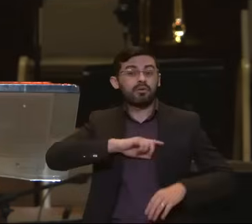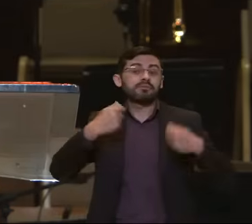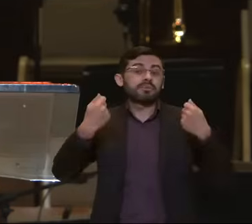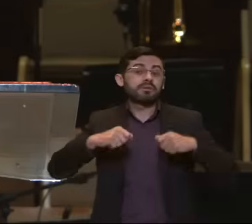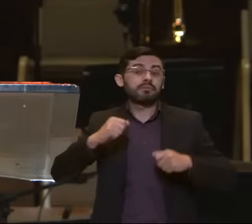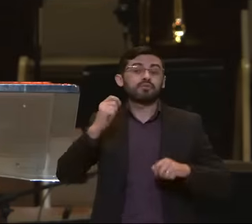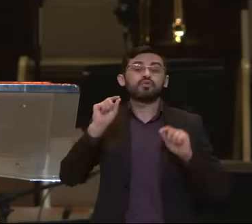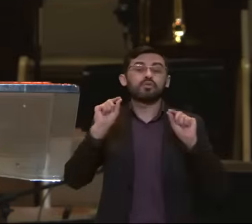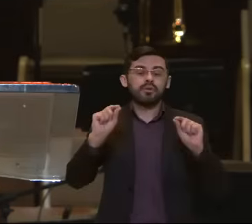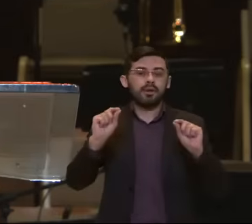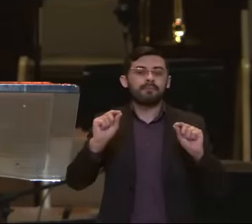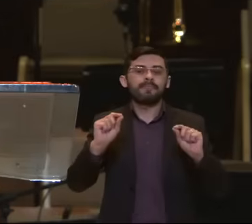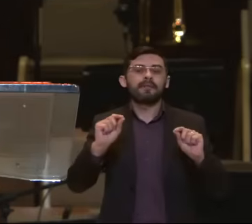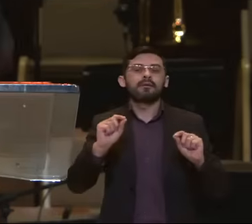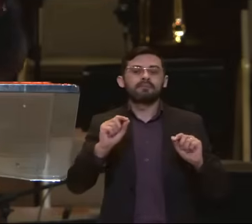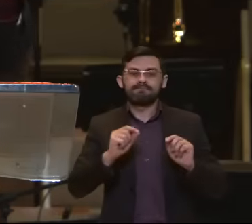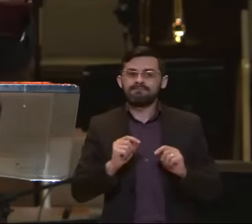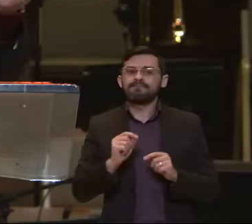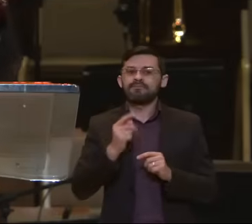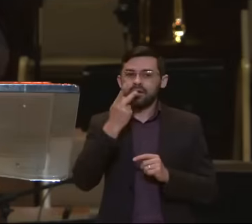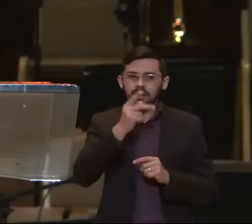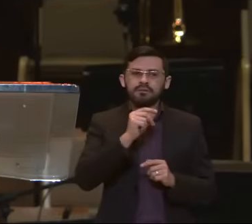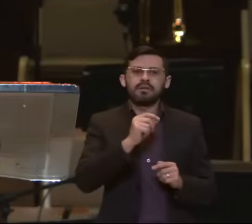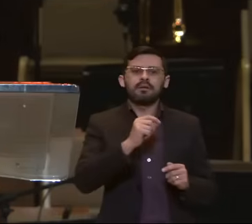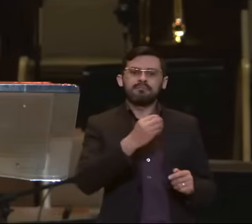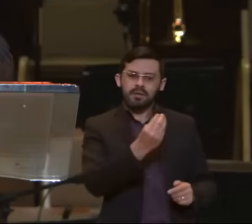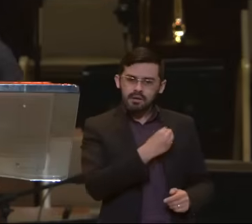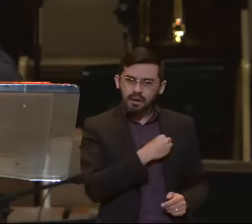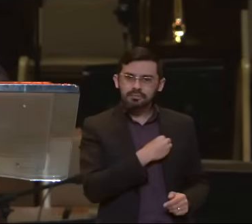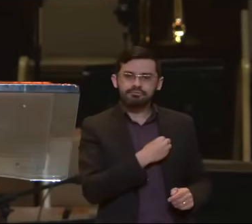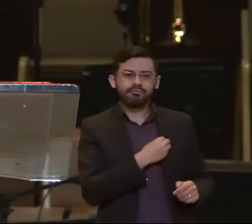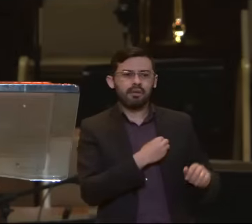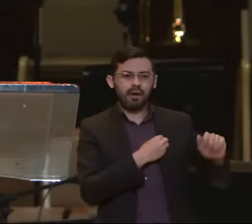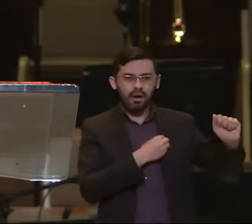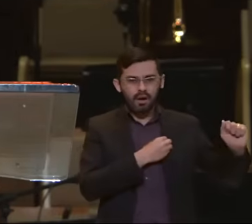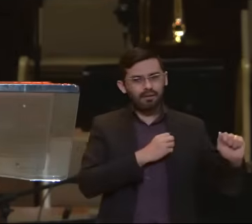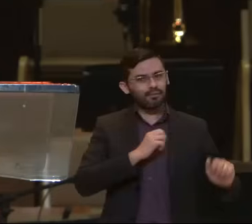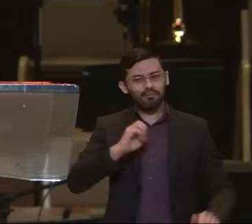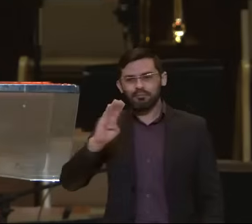dizer, olha, o pecado é pecado tanto de A quanto com B.